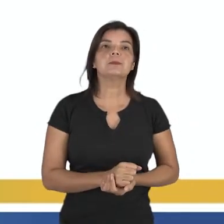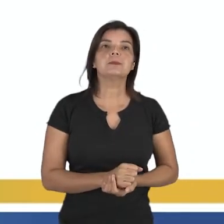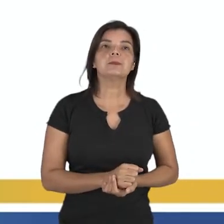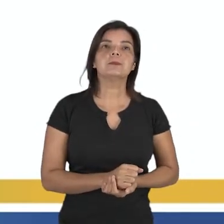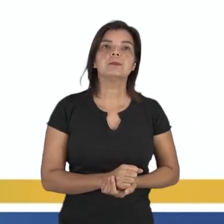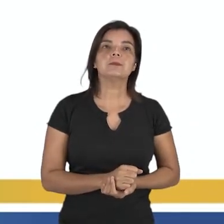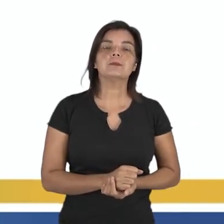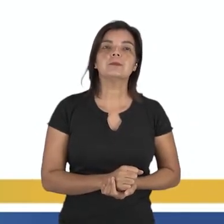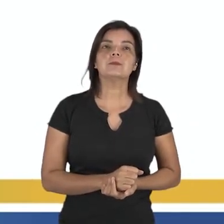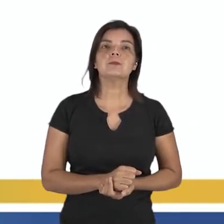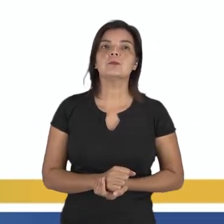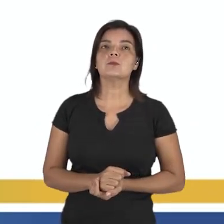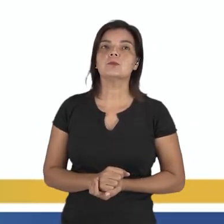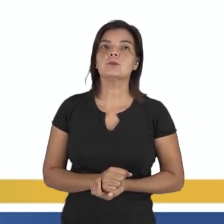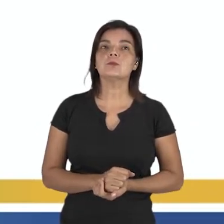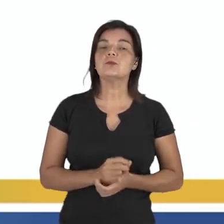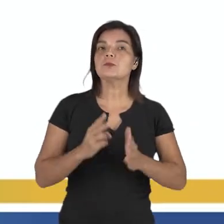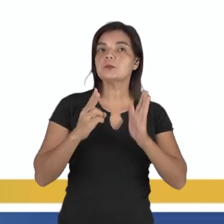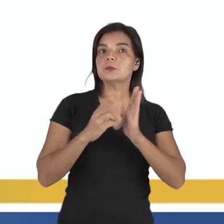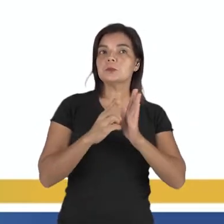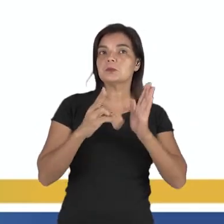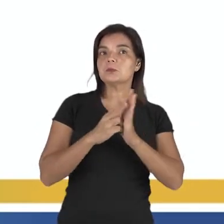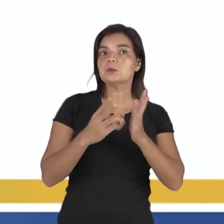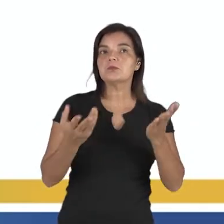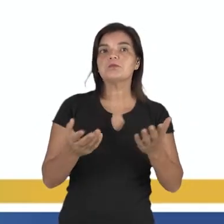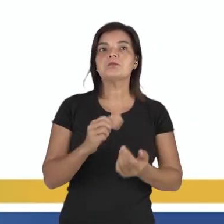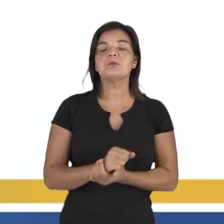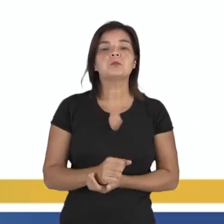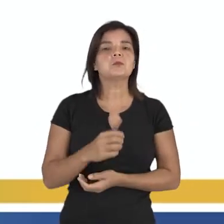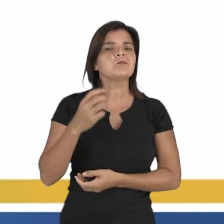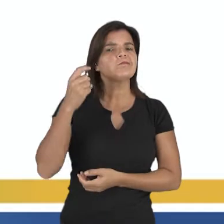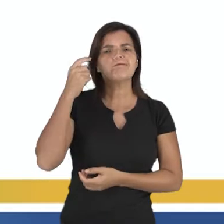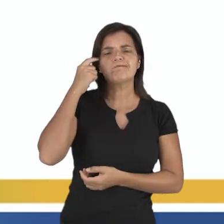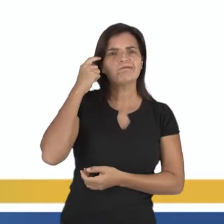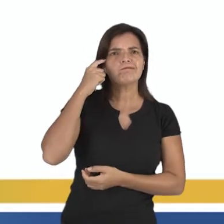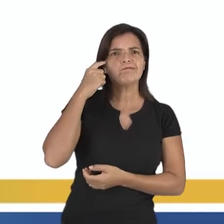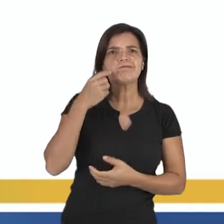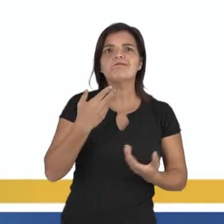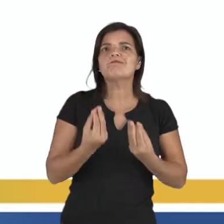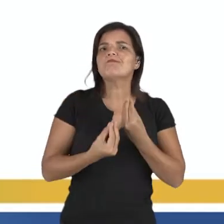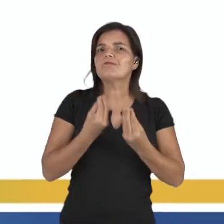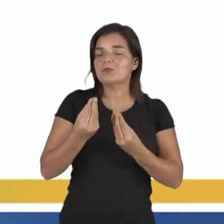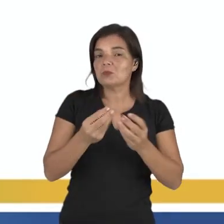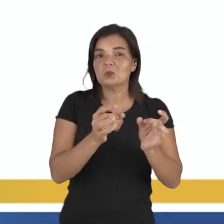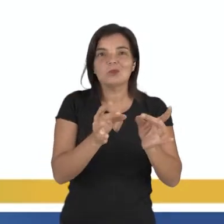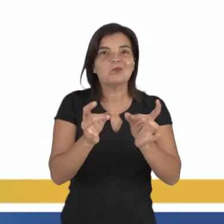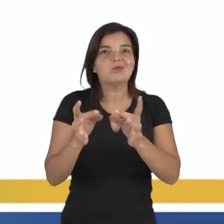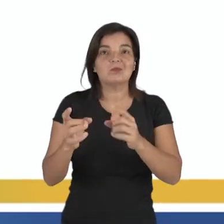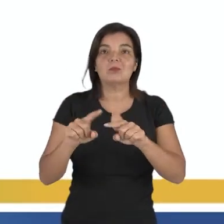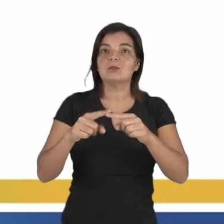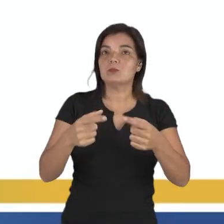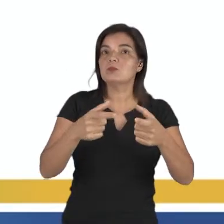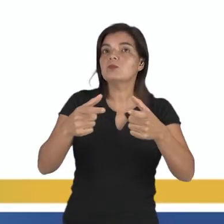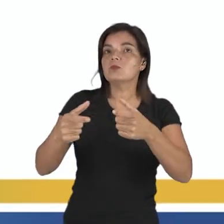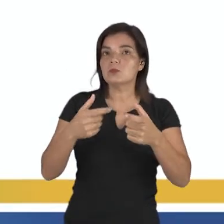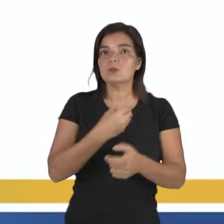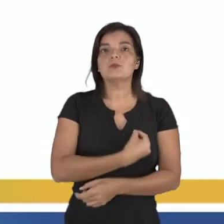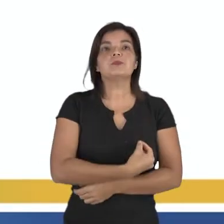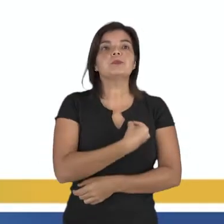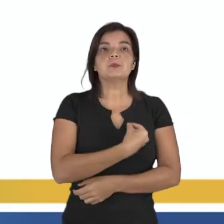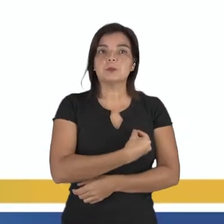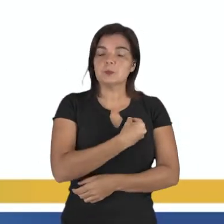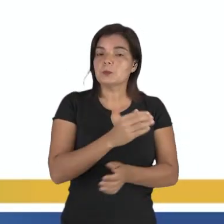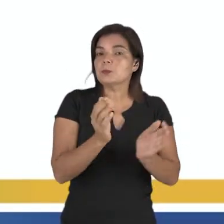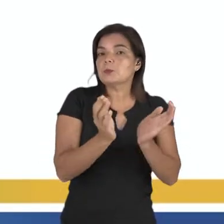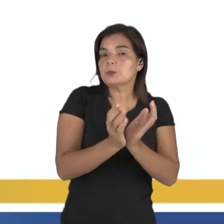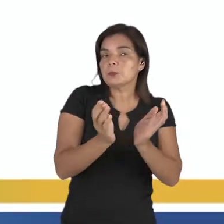ações. Continuando, os índios não pensam a terra como mercadoria, mas o lugar onde se